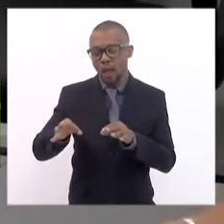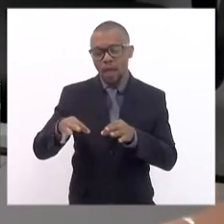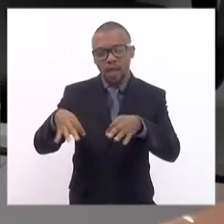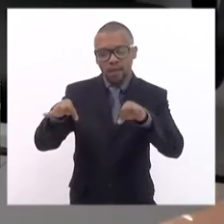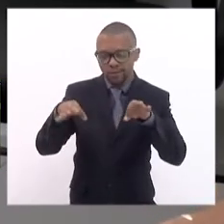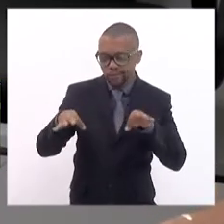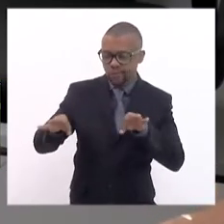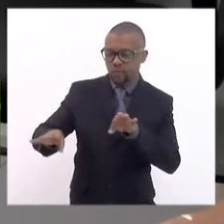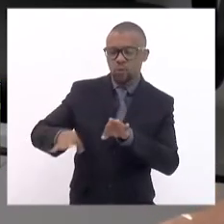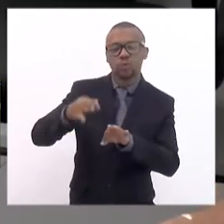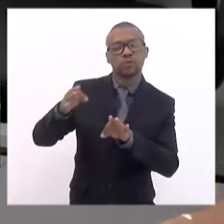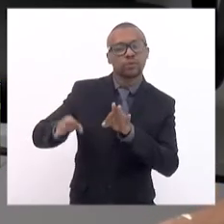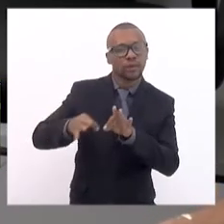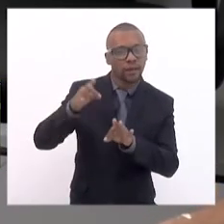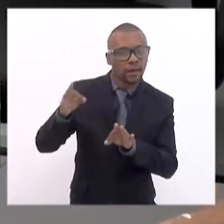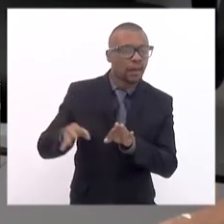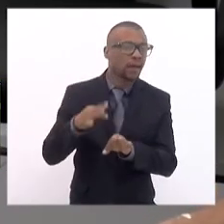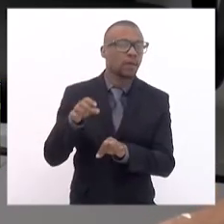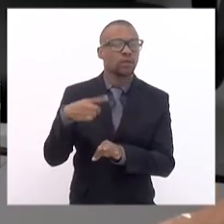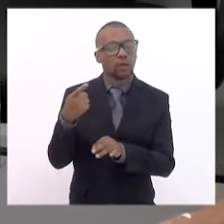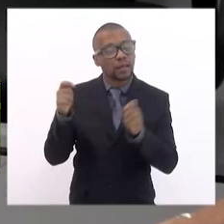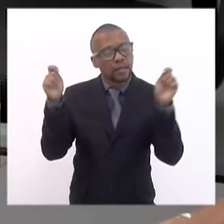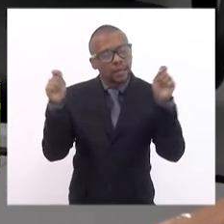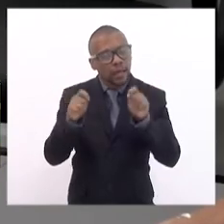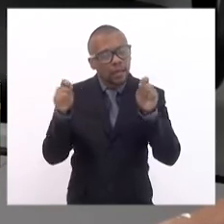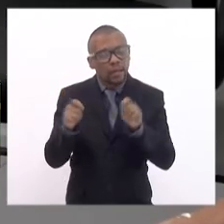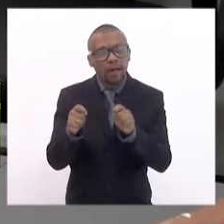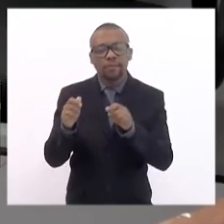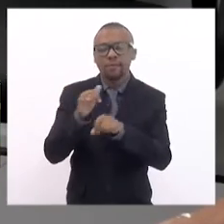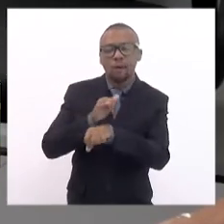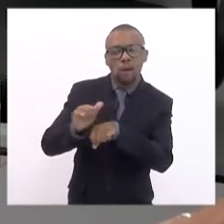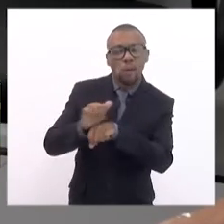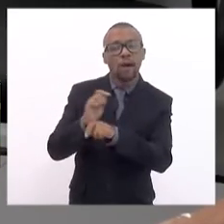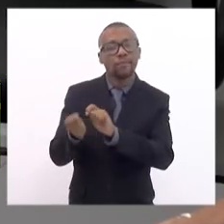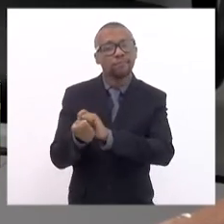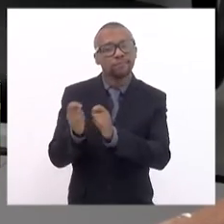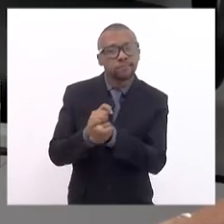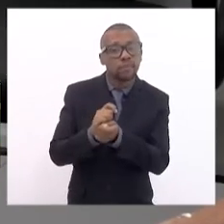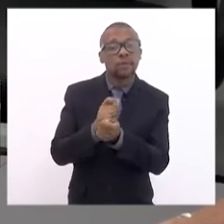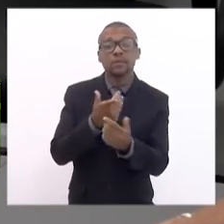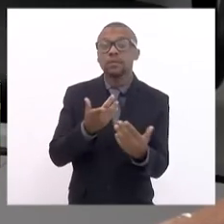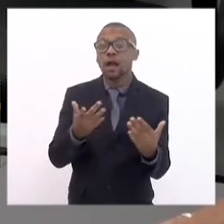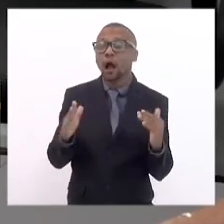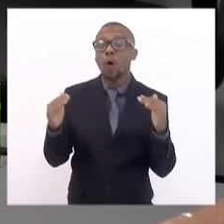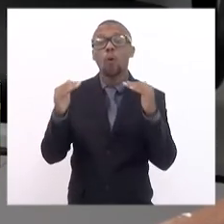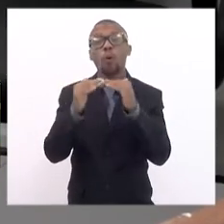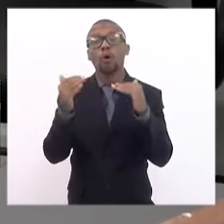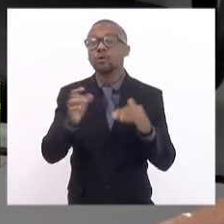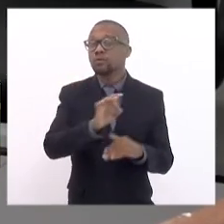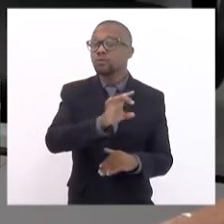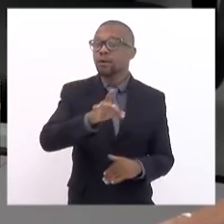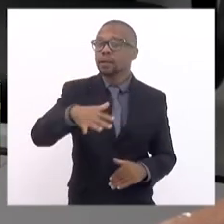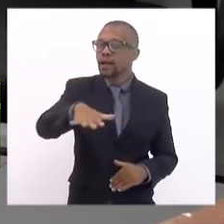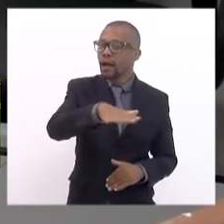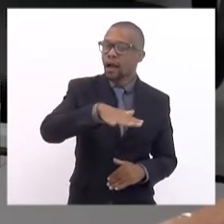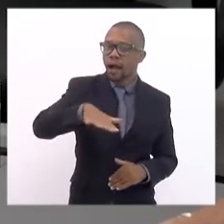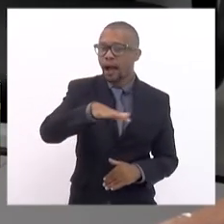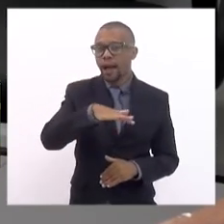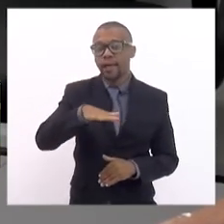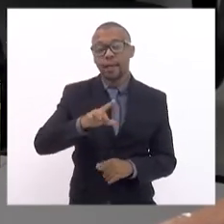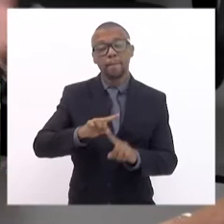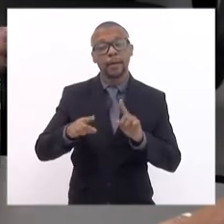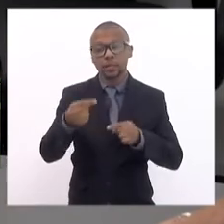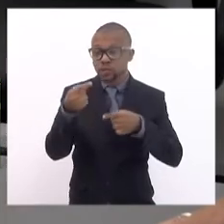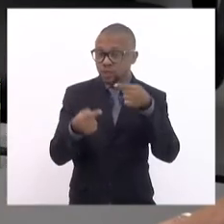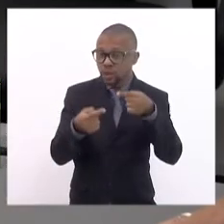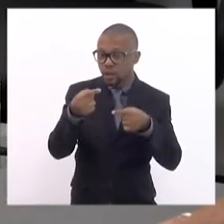algumas flexibilizações de acordo com cada segmento. Eu acho que esse diálogo seria o mais importante nesse momento. Pode, não adianta,